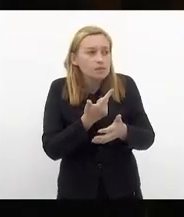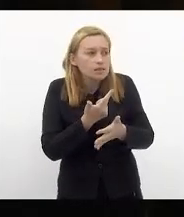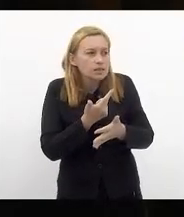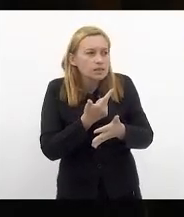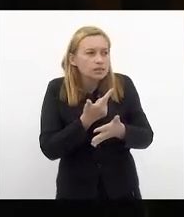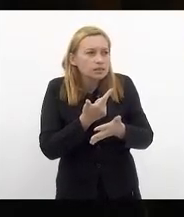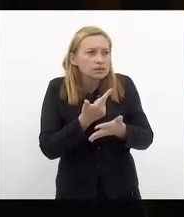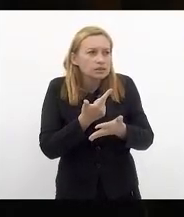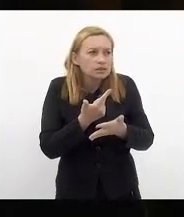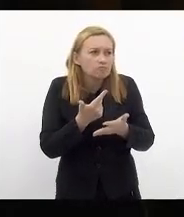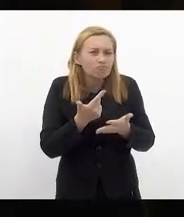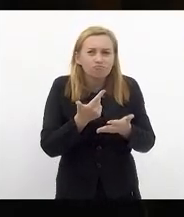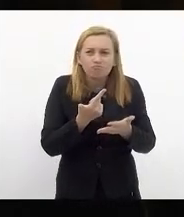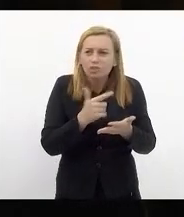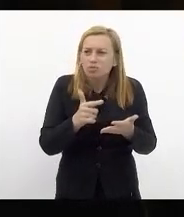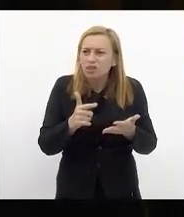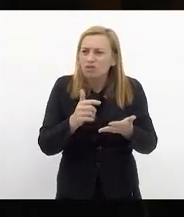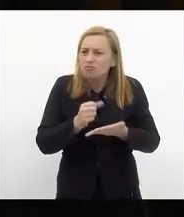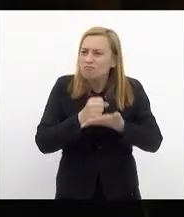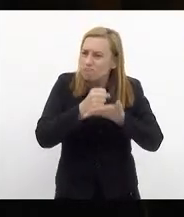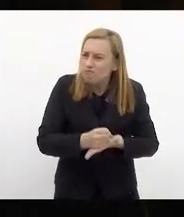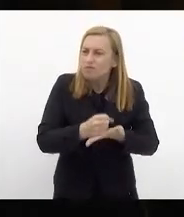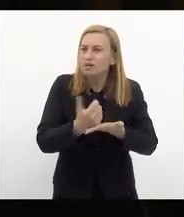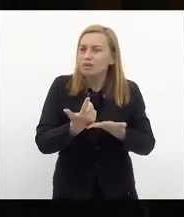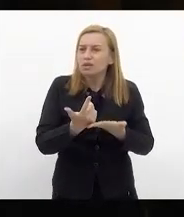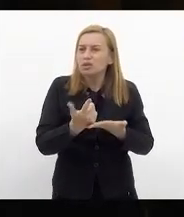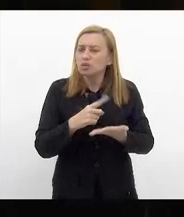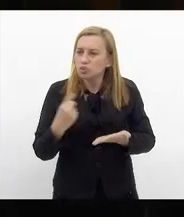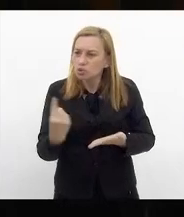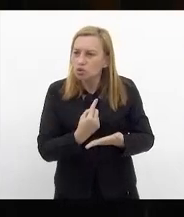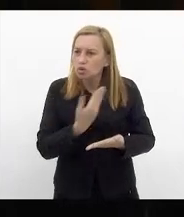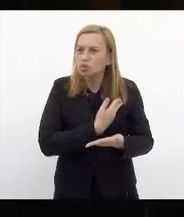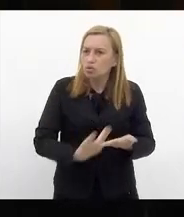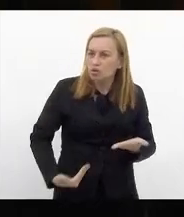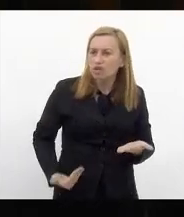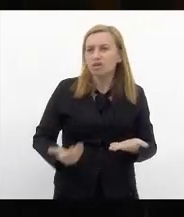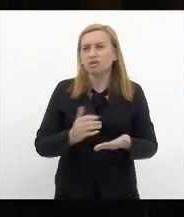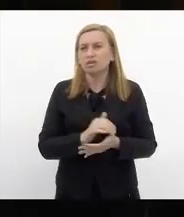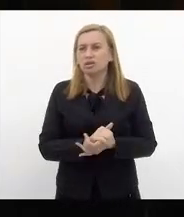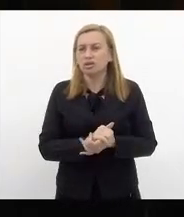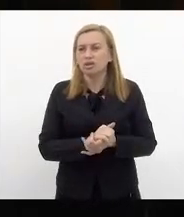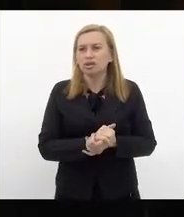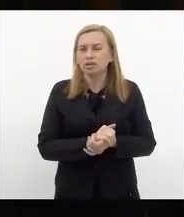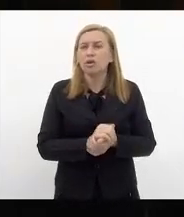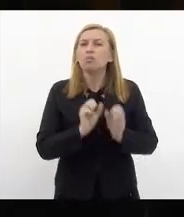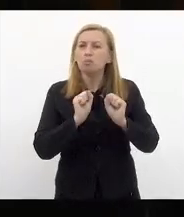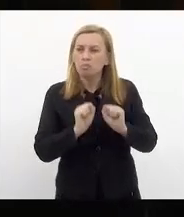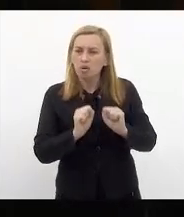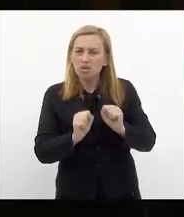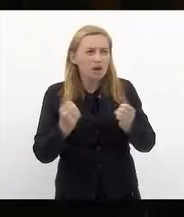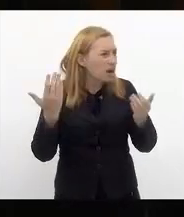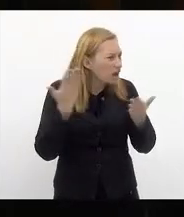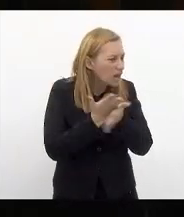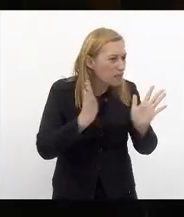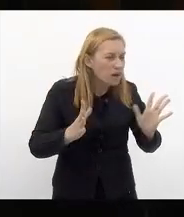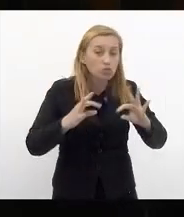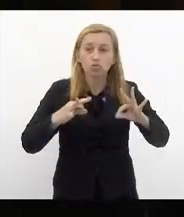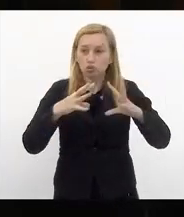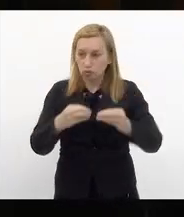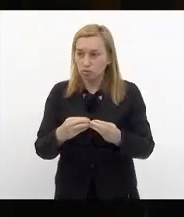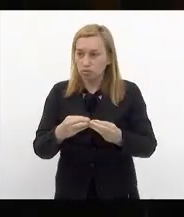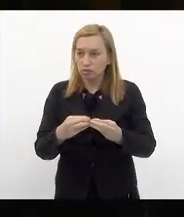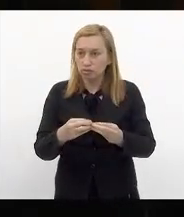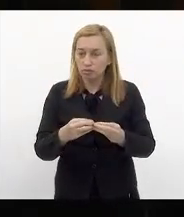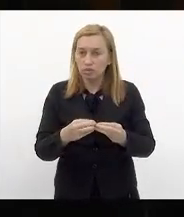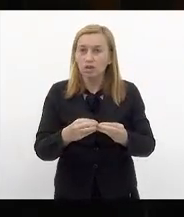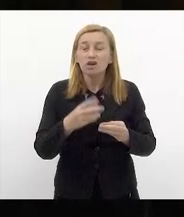uma posição firme dos nossos governantes para que possa dar um basta a tudo isso.